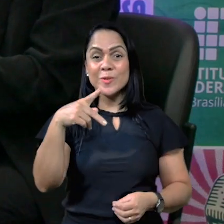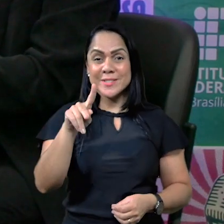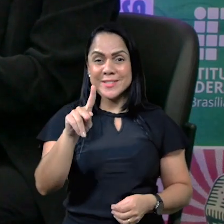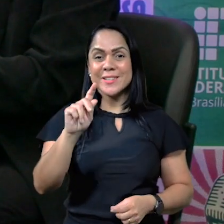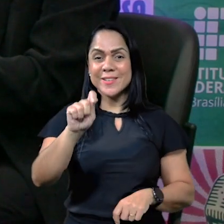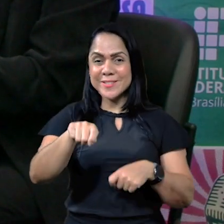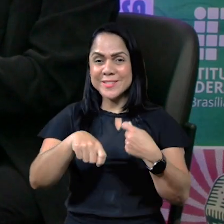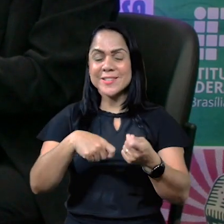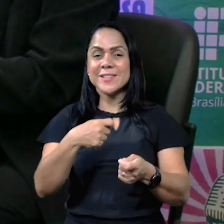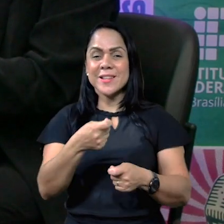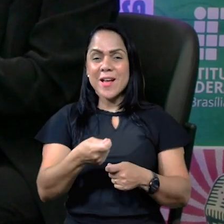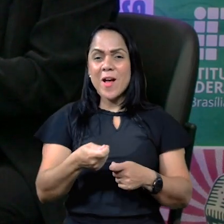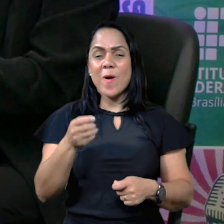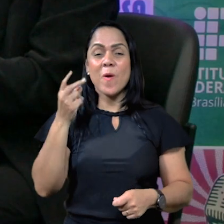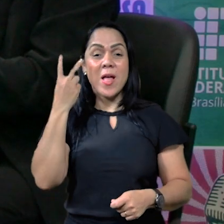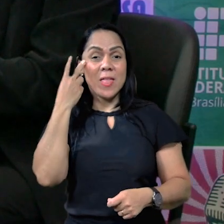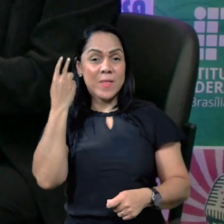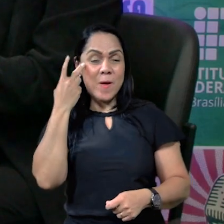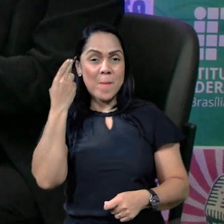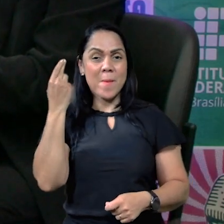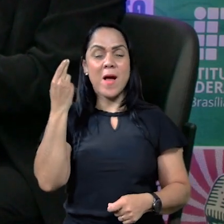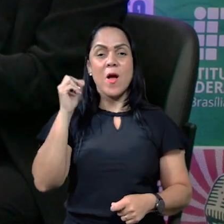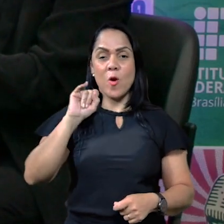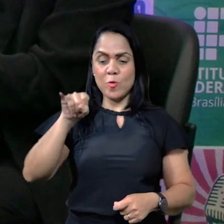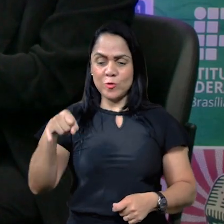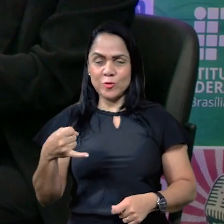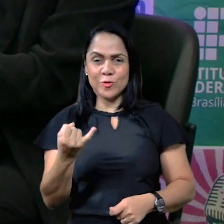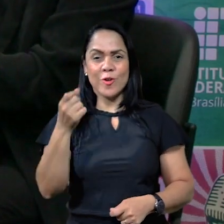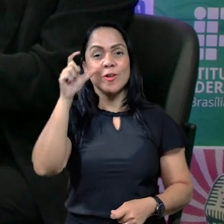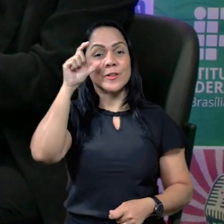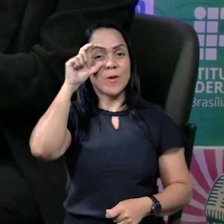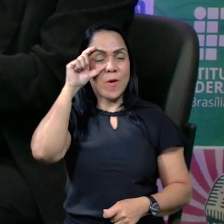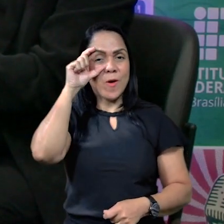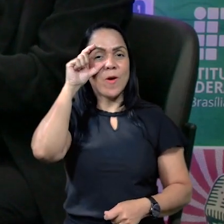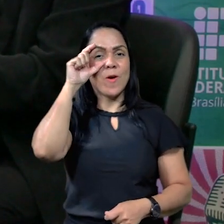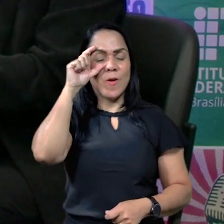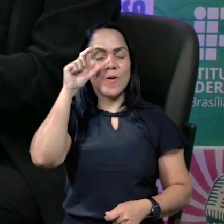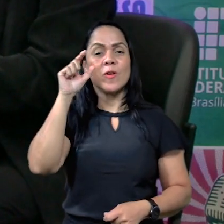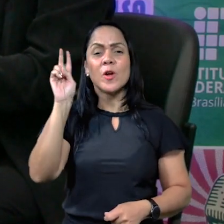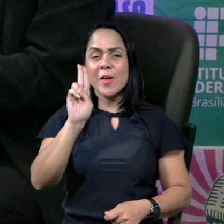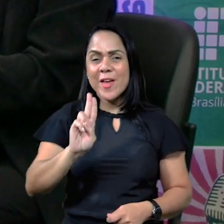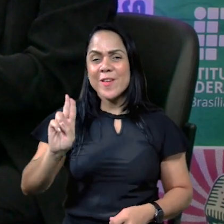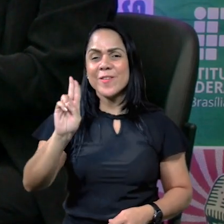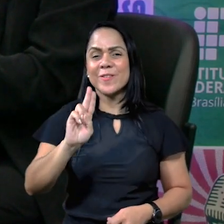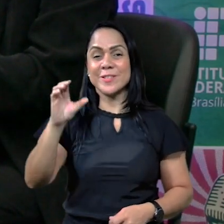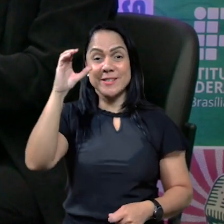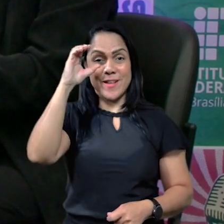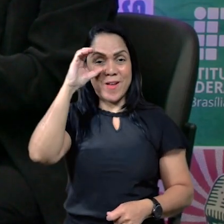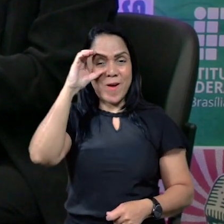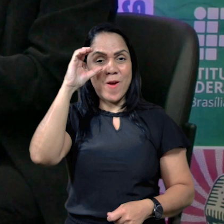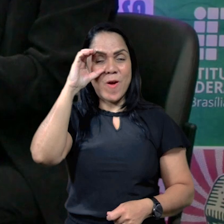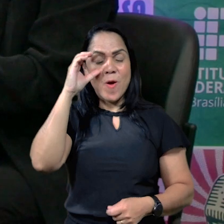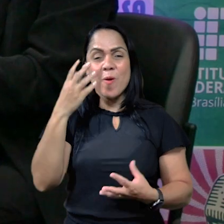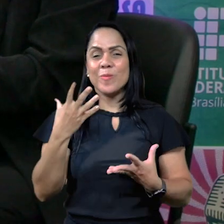o mais é comum o mais até, comum por conta do que é óculos. o J O e o J, o óculos. óculos. J Nossa, quem óculos. tem óculos, minha gente,